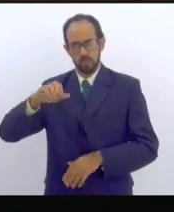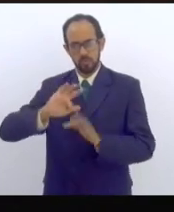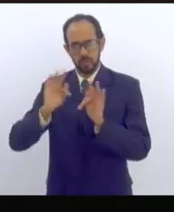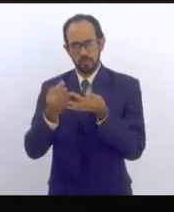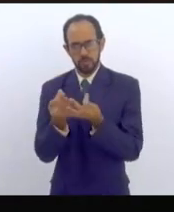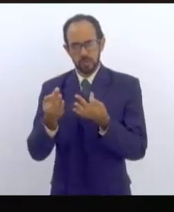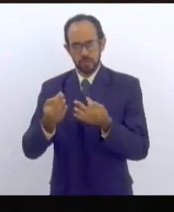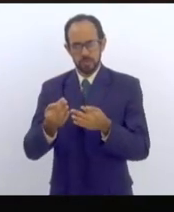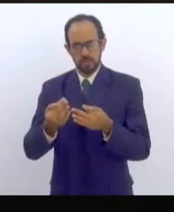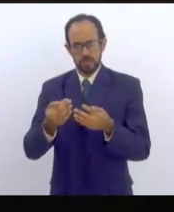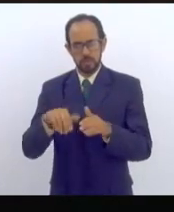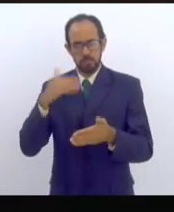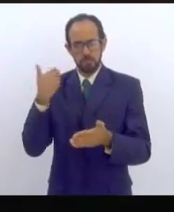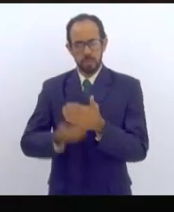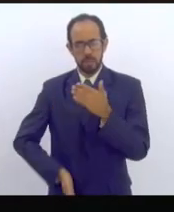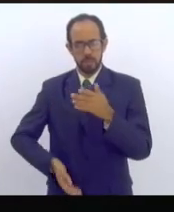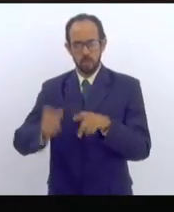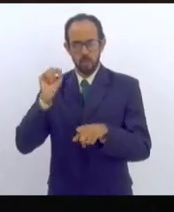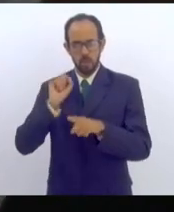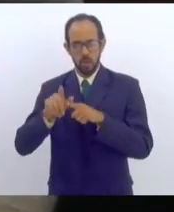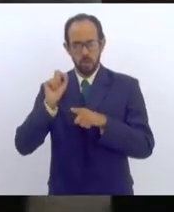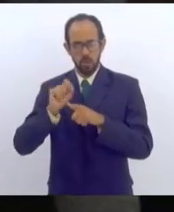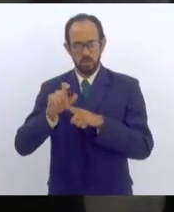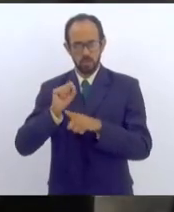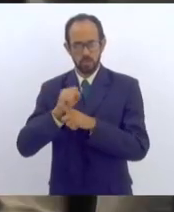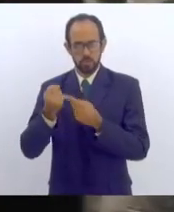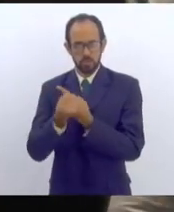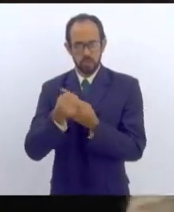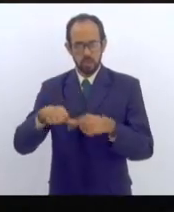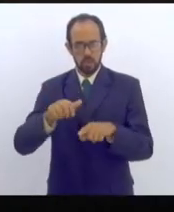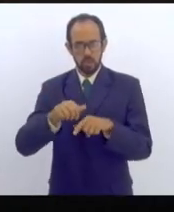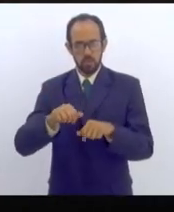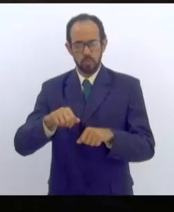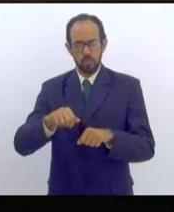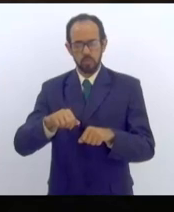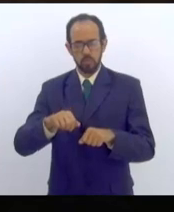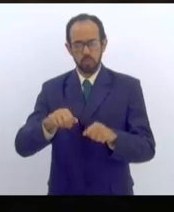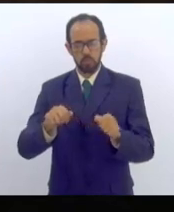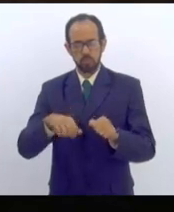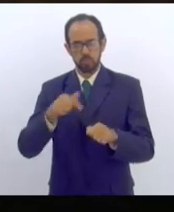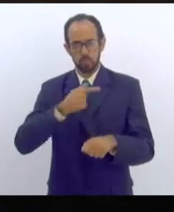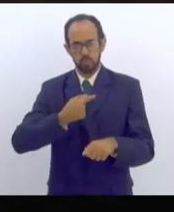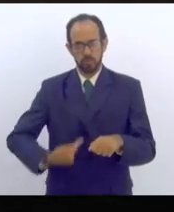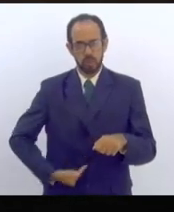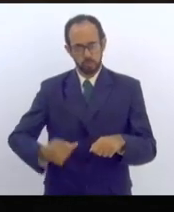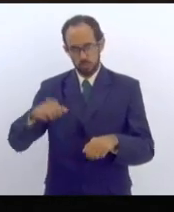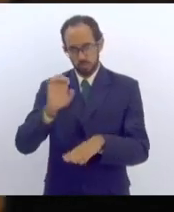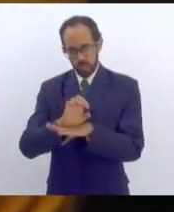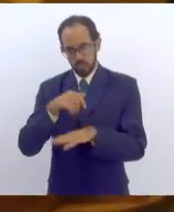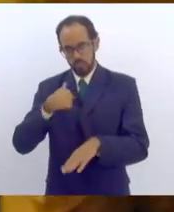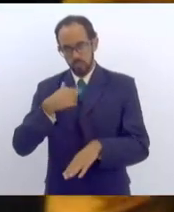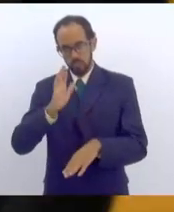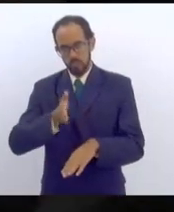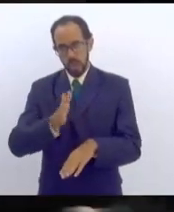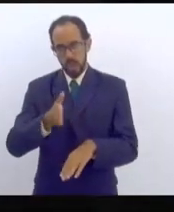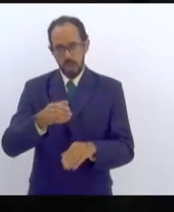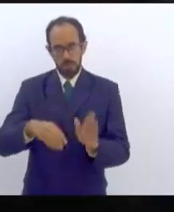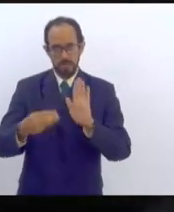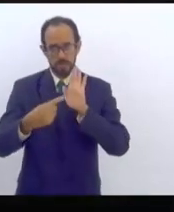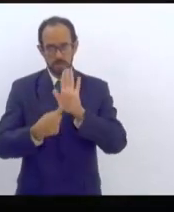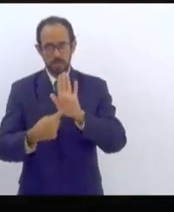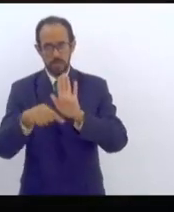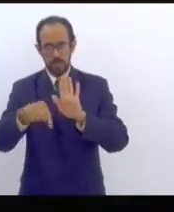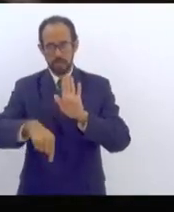foram desenquadradas do direito ao aluguel social por parte do governo do Estado. Eu já apresentei nessa casa uma indicação para